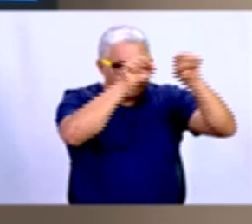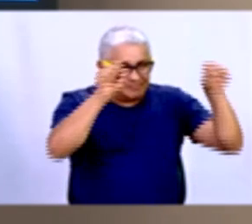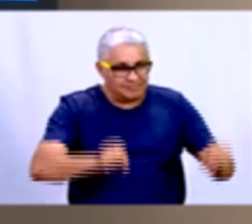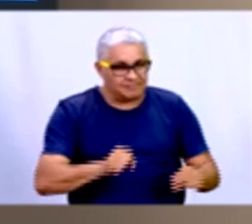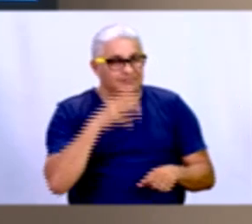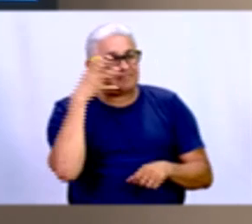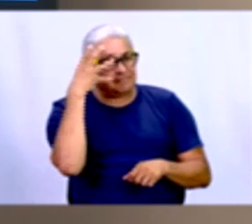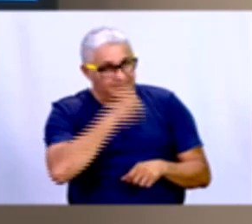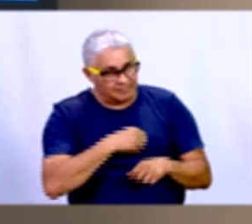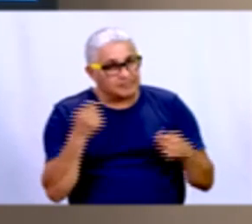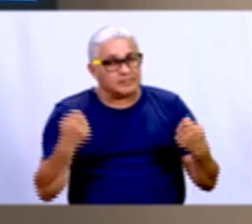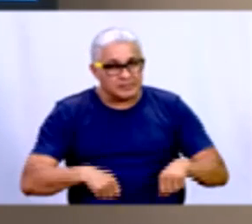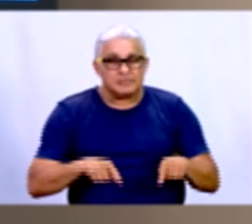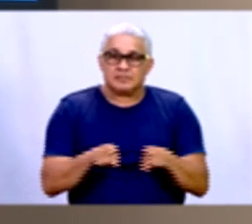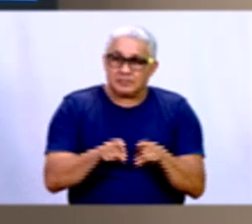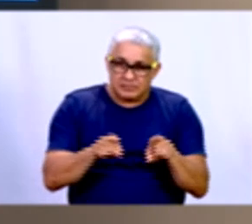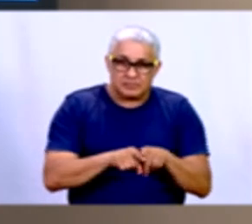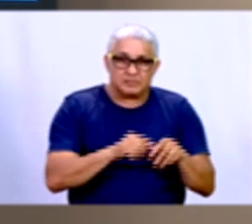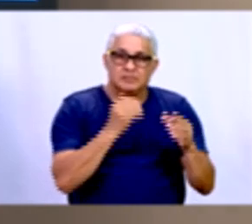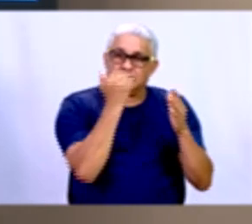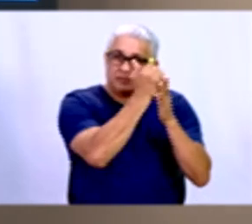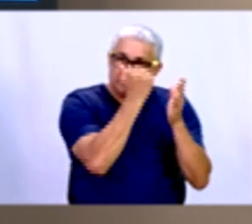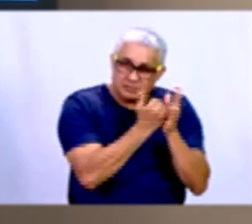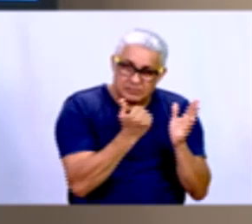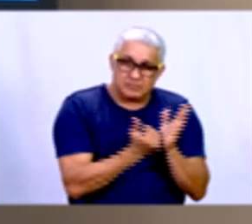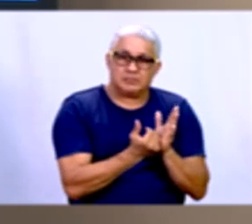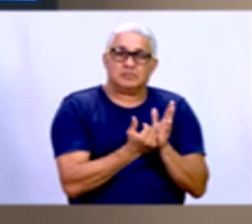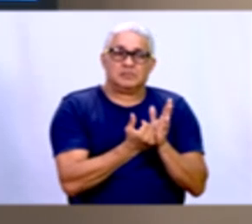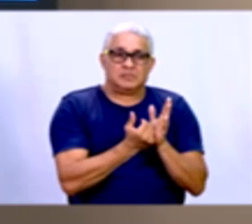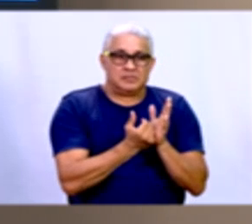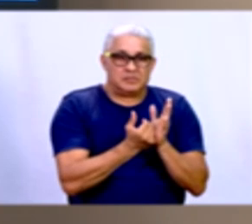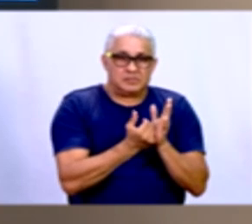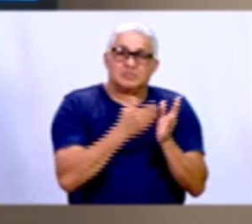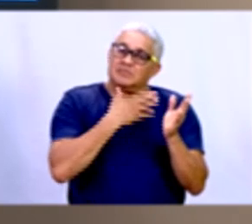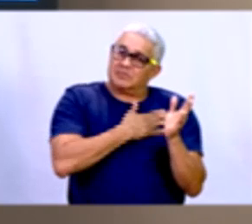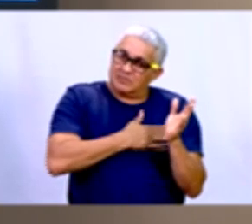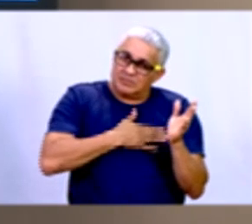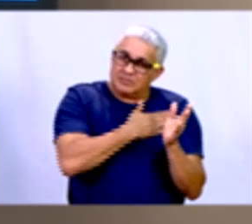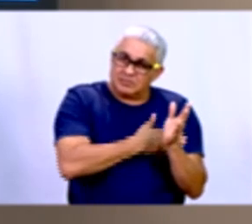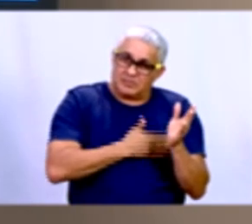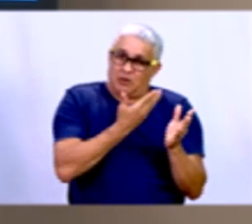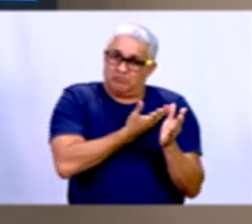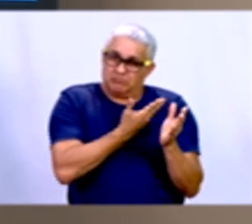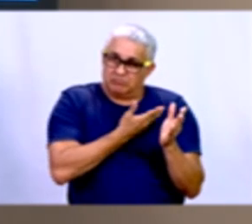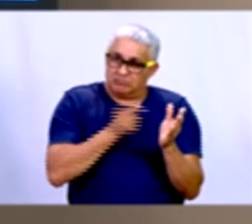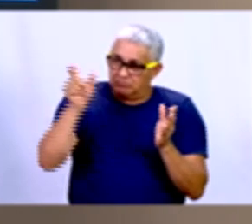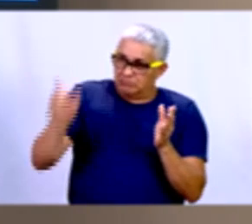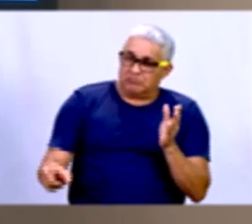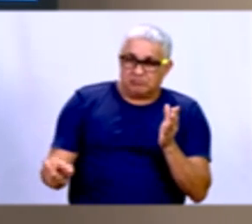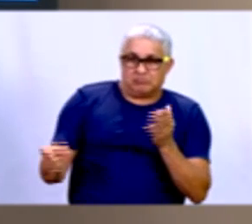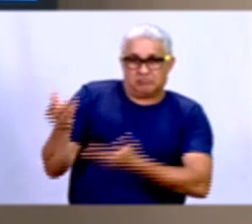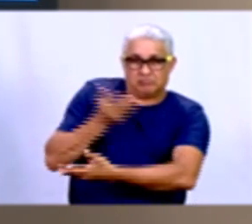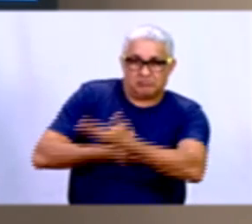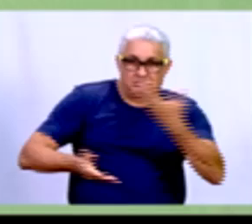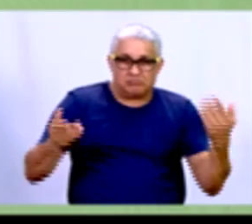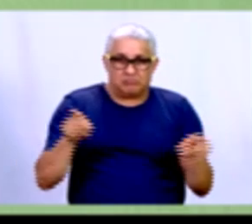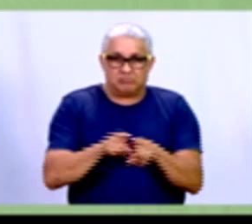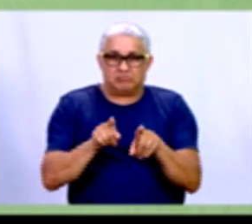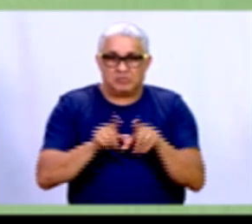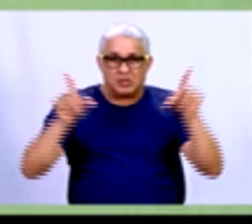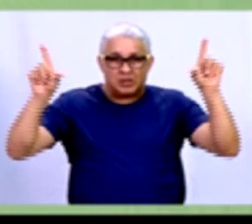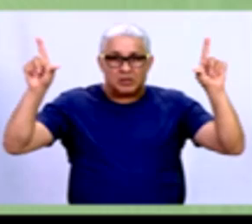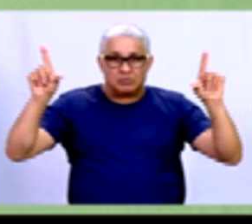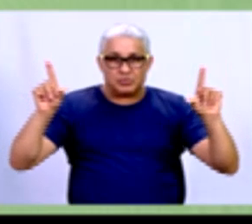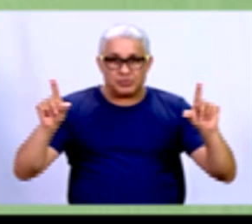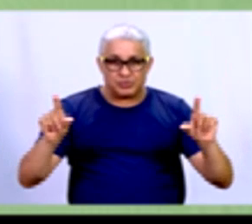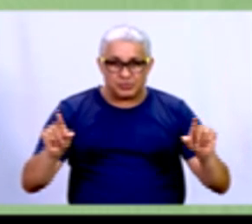desenvolver sistemas que têm uma interface agradável e amigável. E minimiza os custos